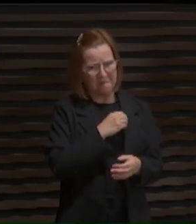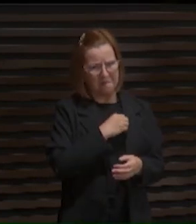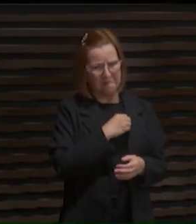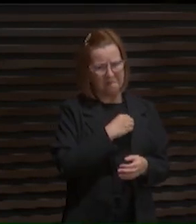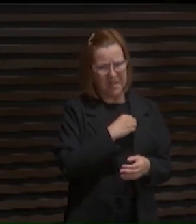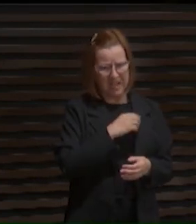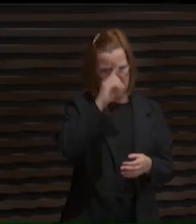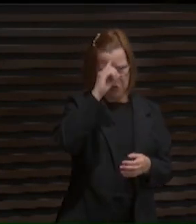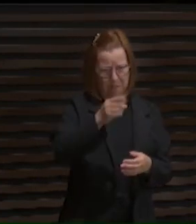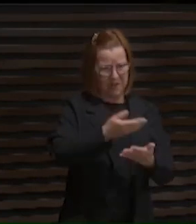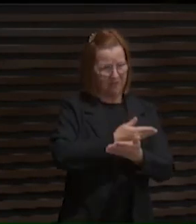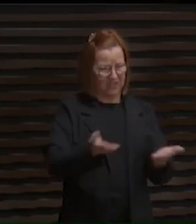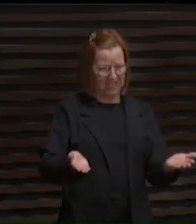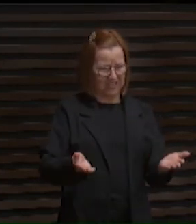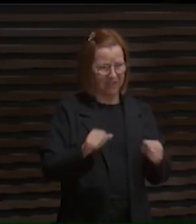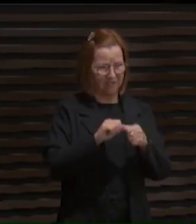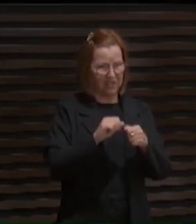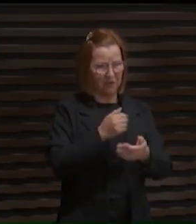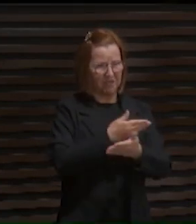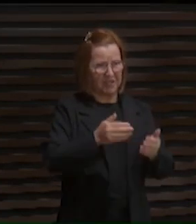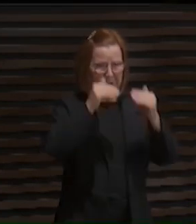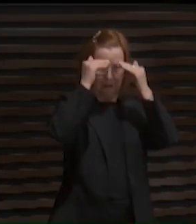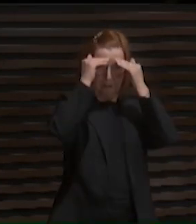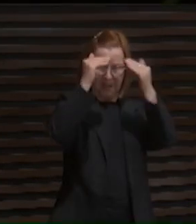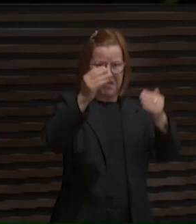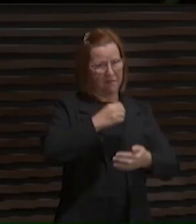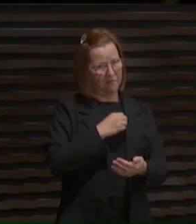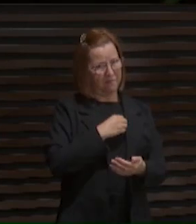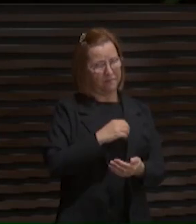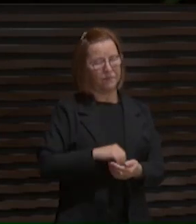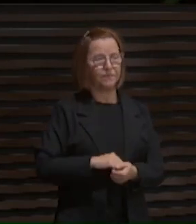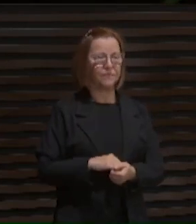que vocês obedeçam às suas paixões.